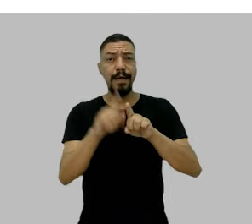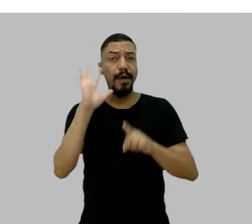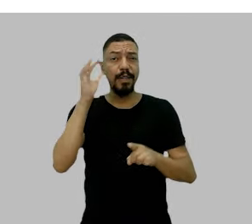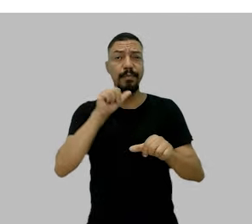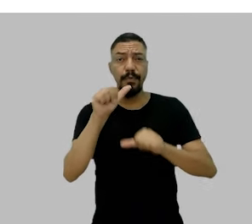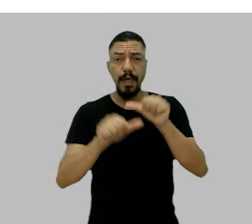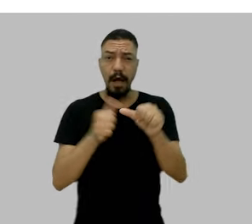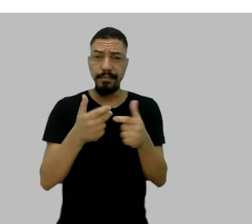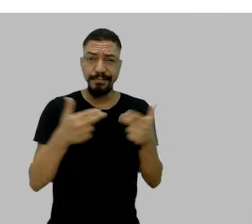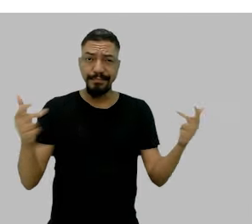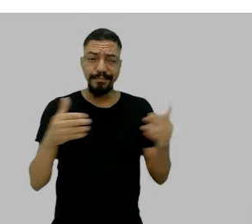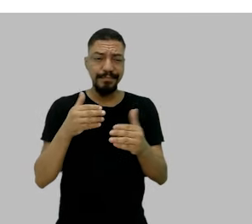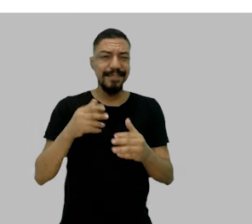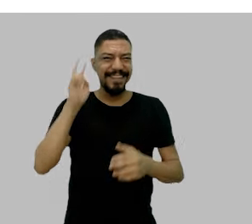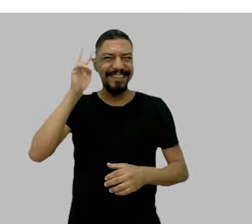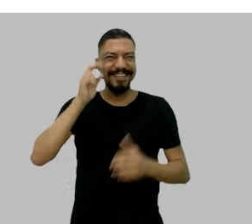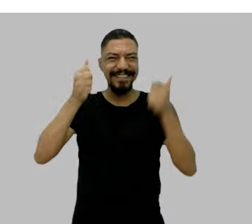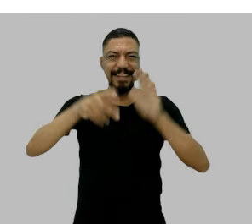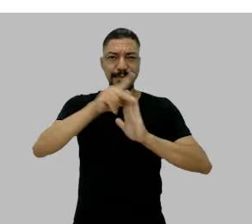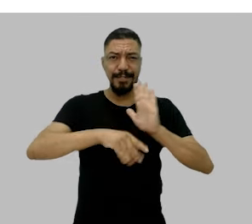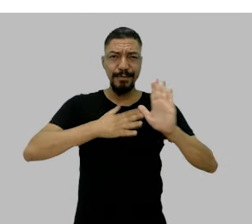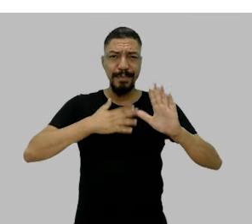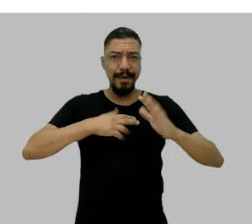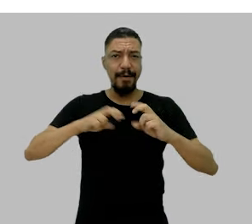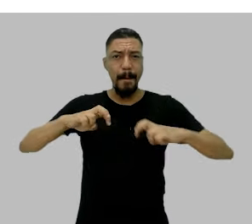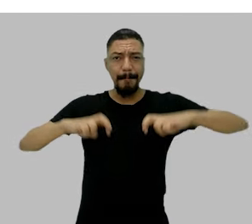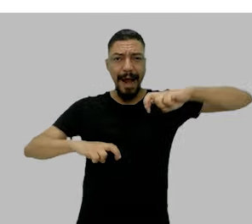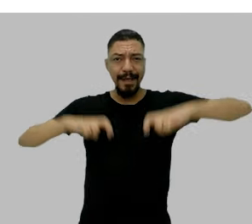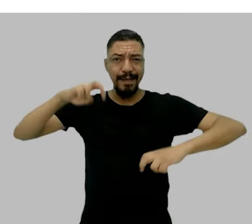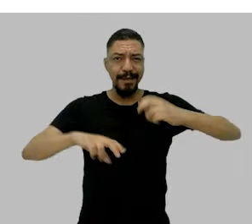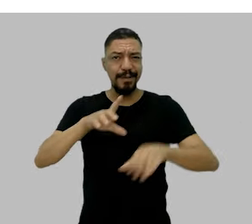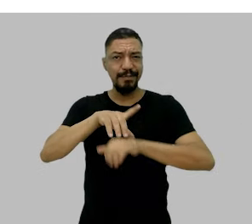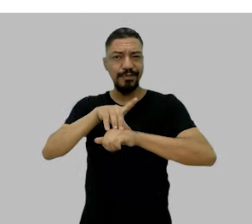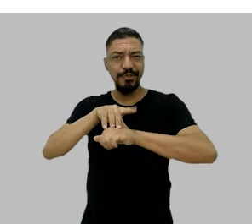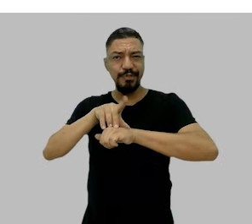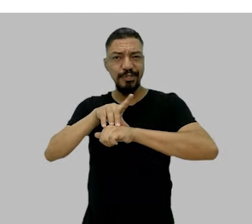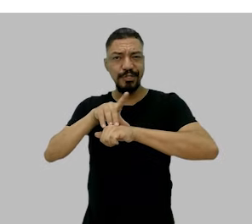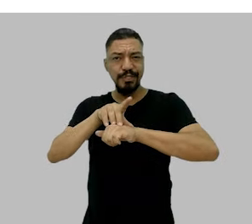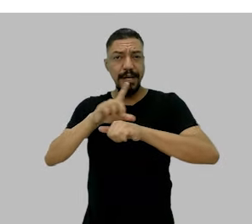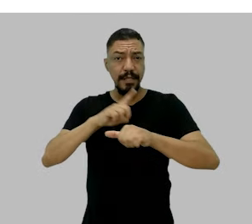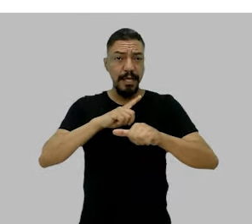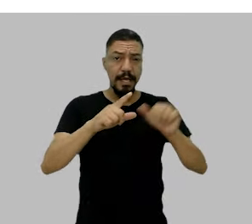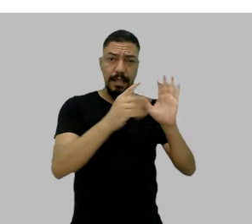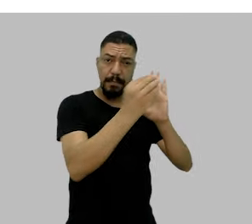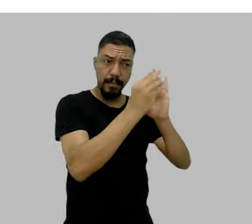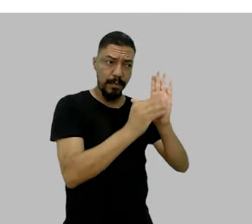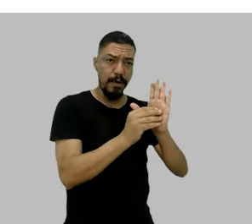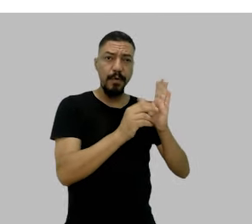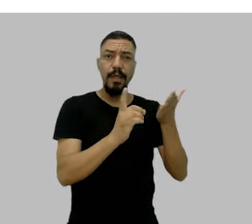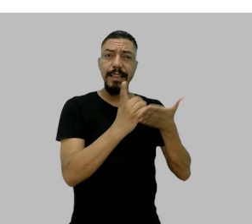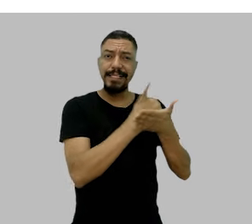com vocês lá do Parquinho Jurássico, no nosso relatório de prestação de contas, tem uma foto do design dos personagens quando a gente